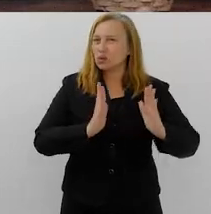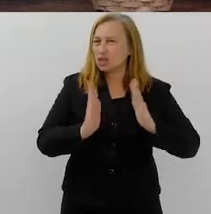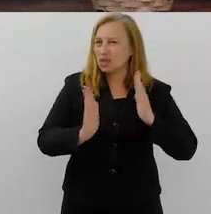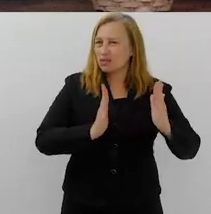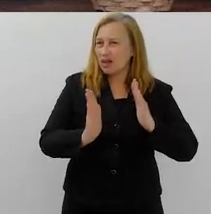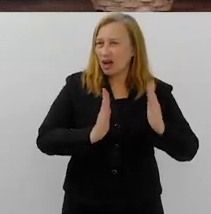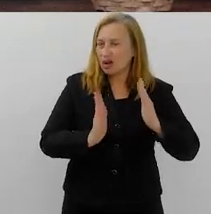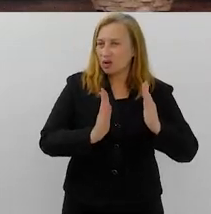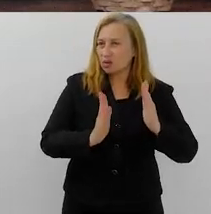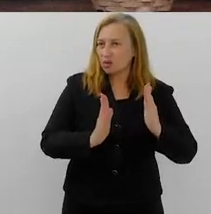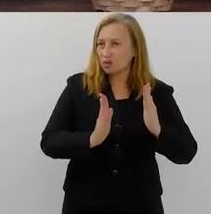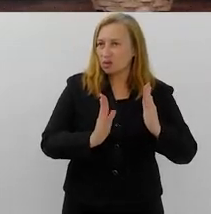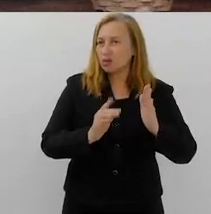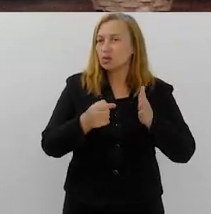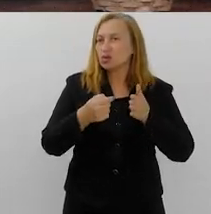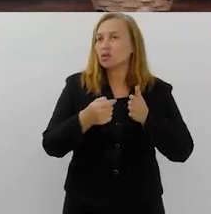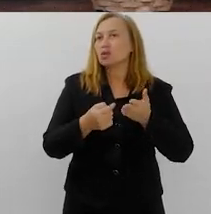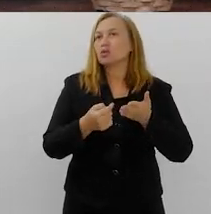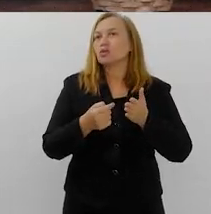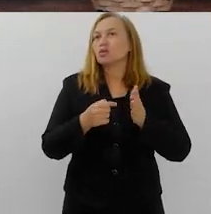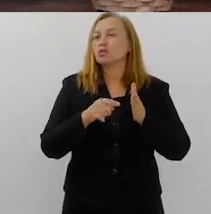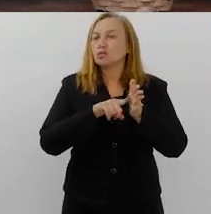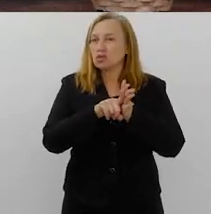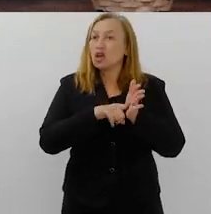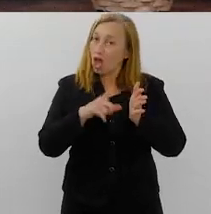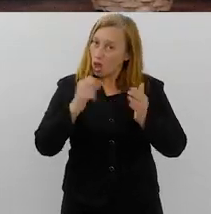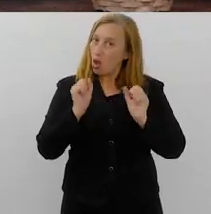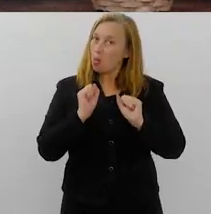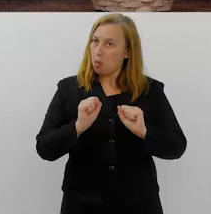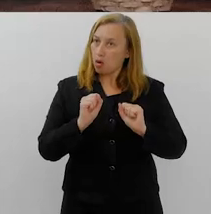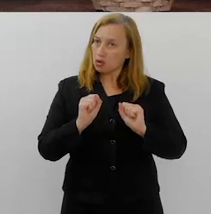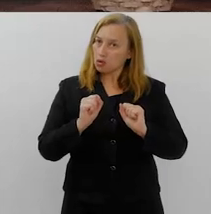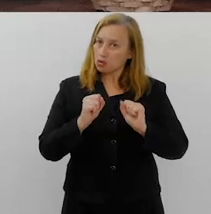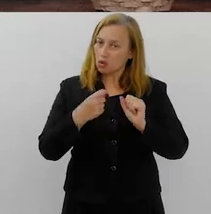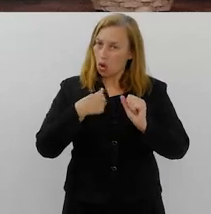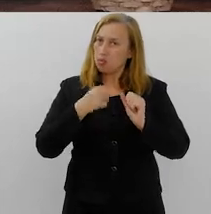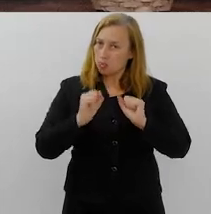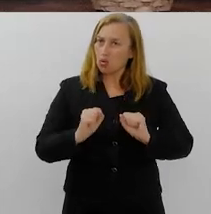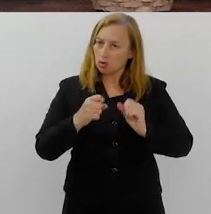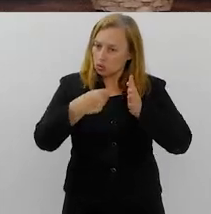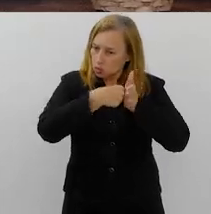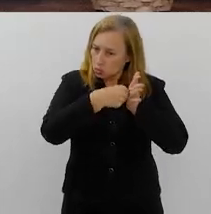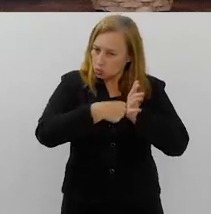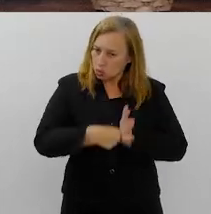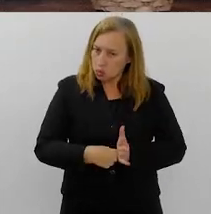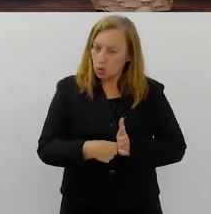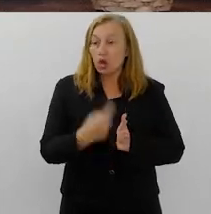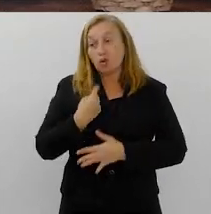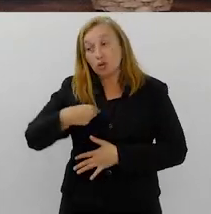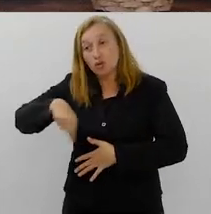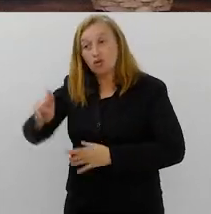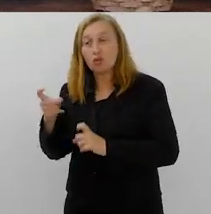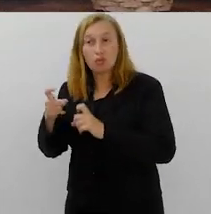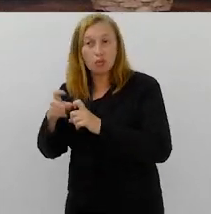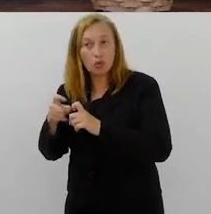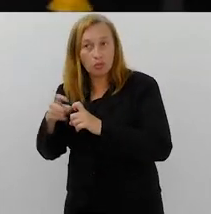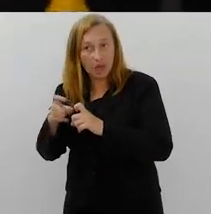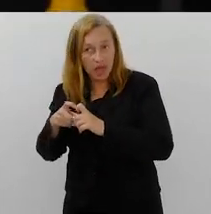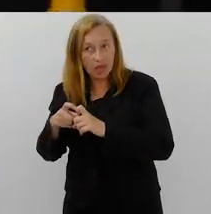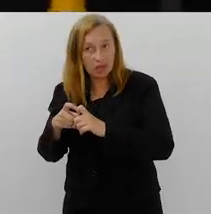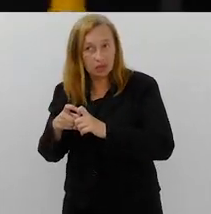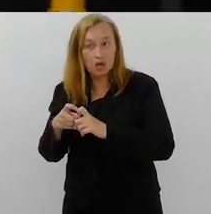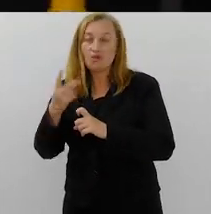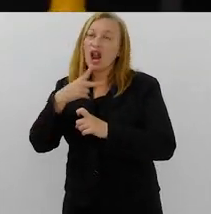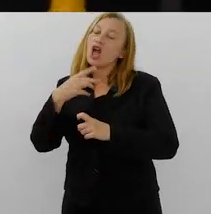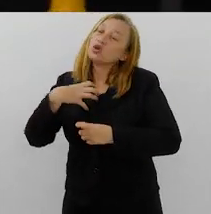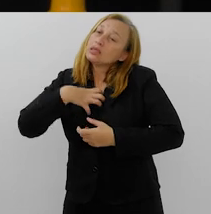no intervalo desses exames eu posso fazer o meu autoexame E aí quando eu for for pro meu médico ou minha